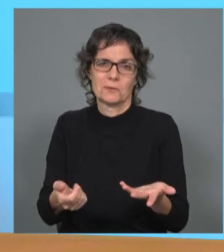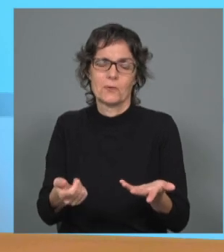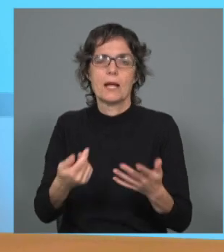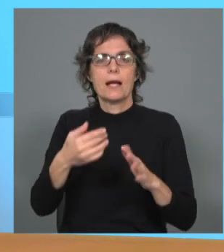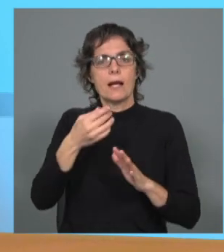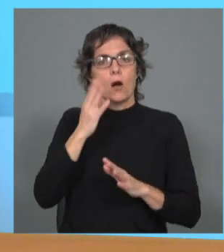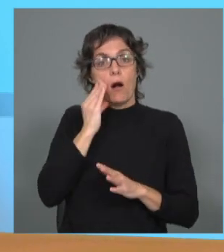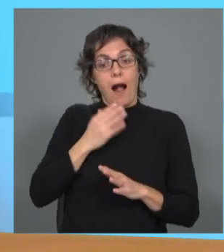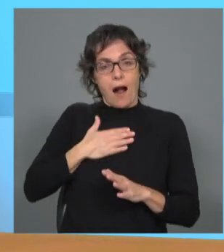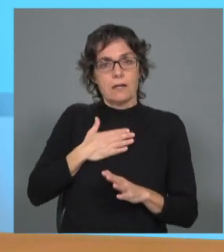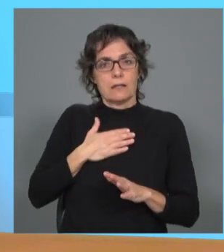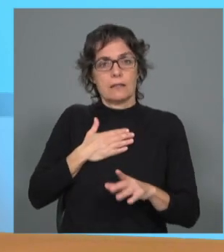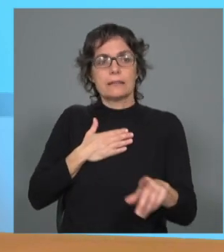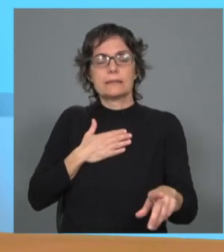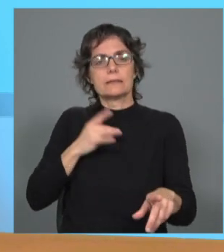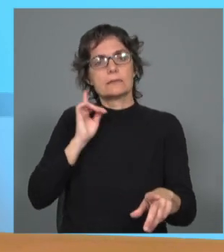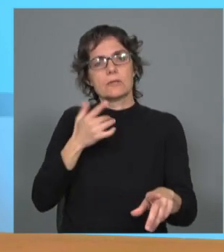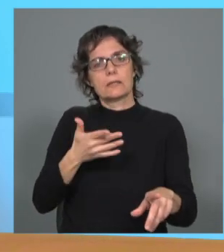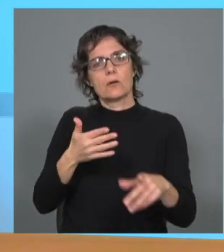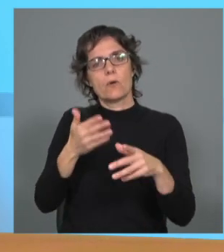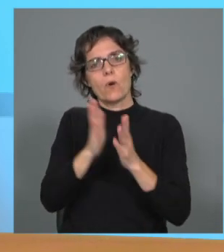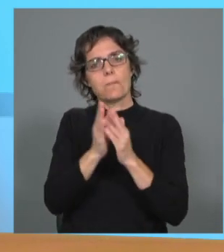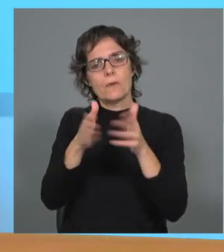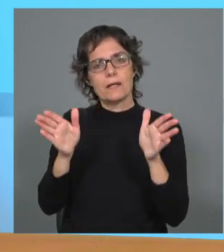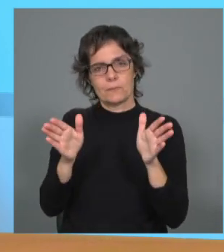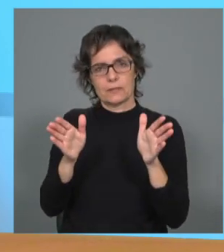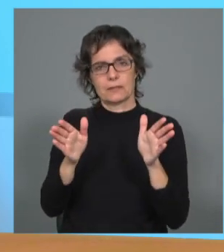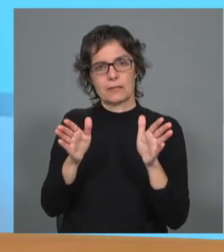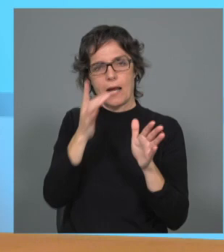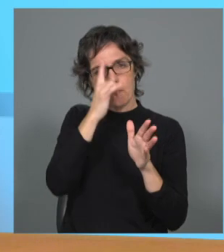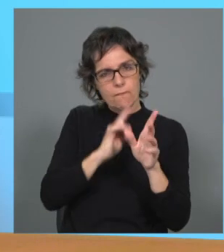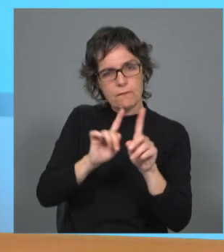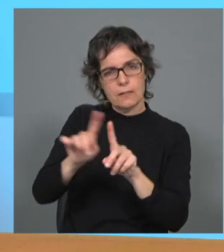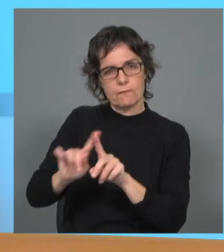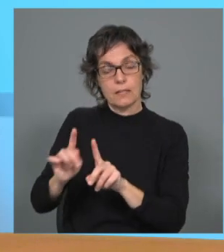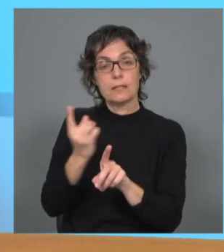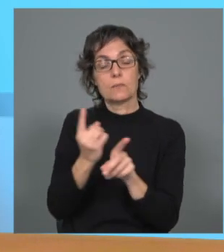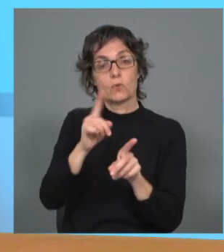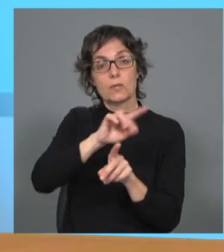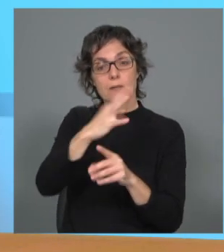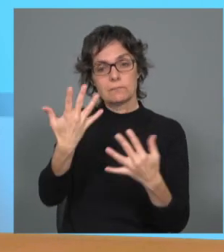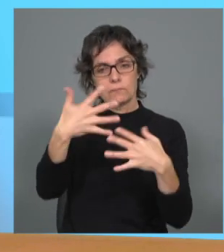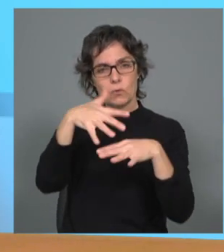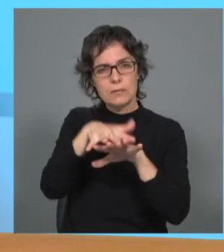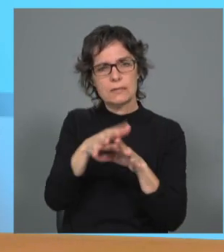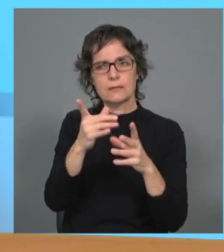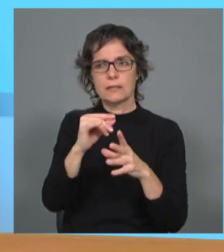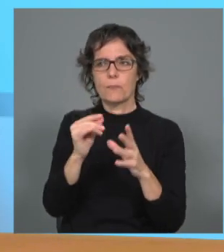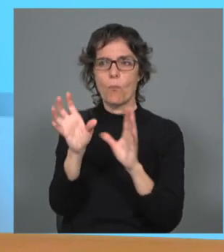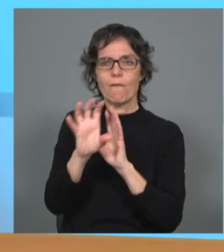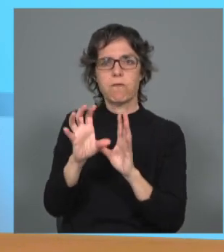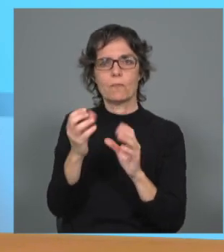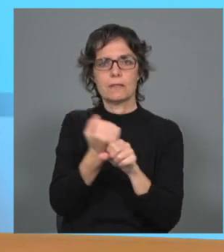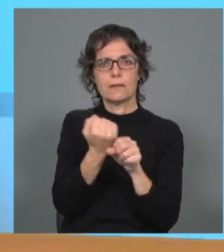de dons e, sobretudo, perceber como esta complementaridade pode ser tão positiva para a imagem da Igreja.